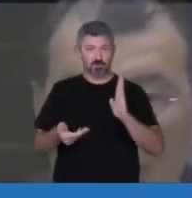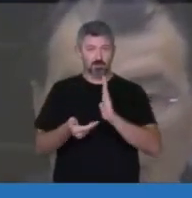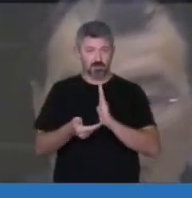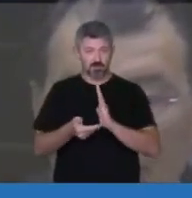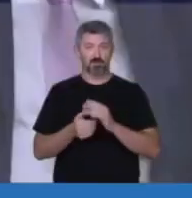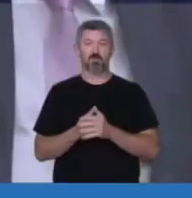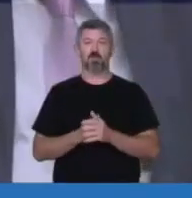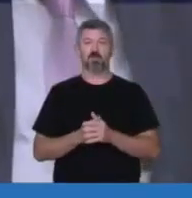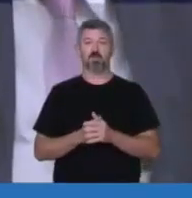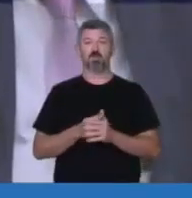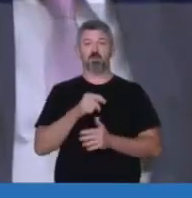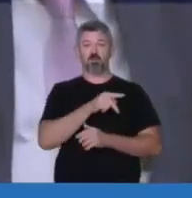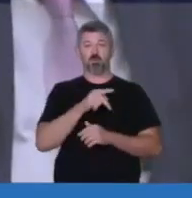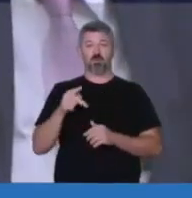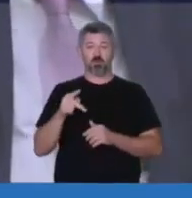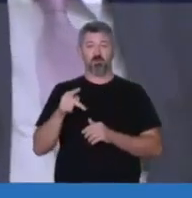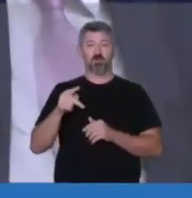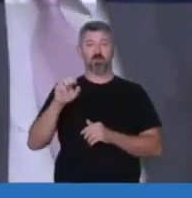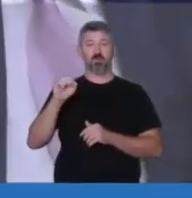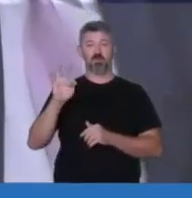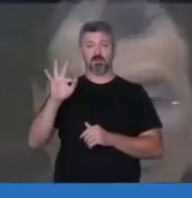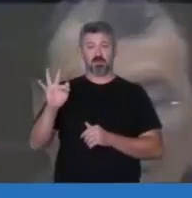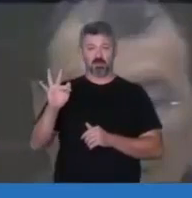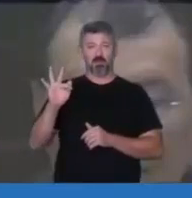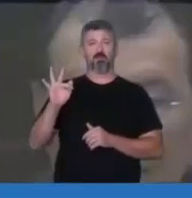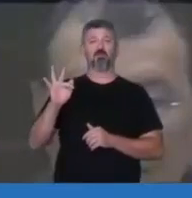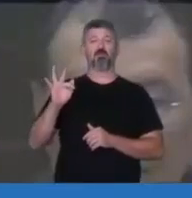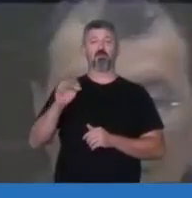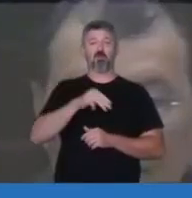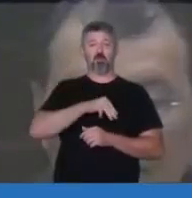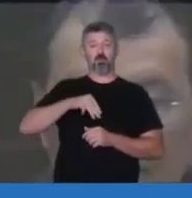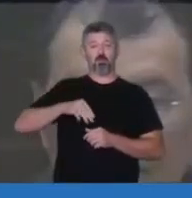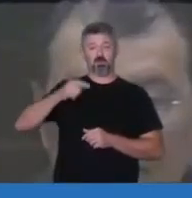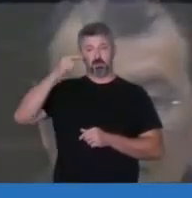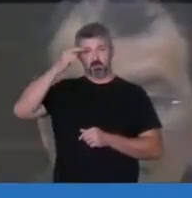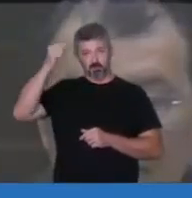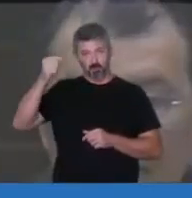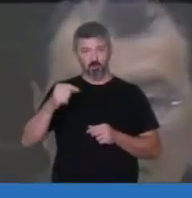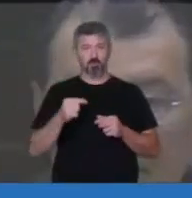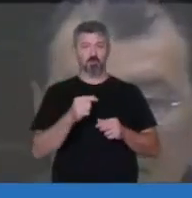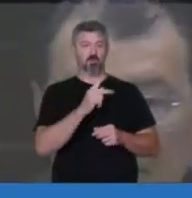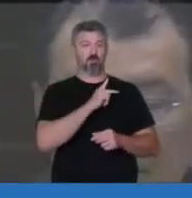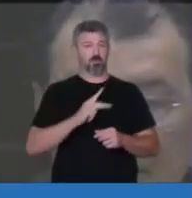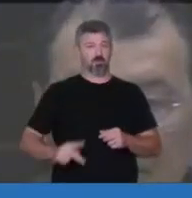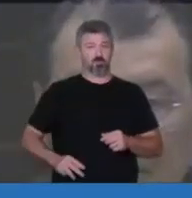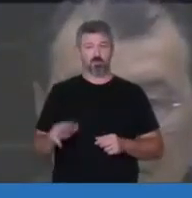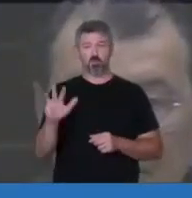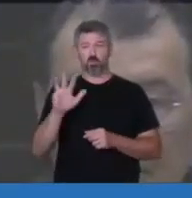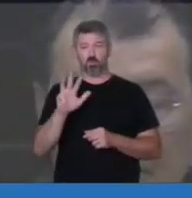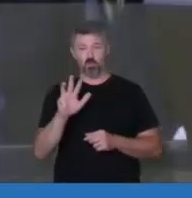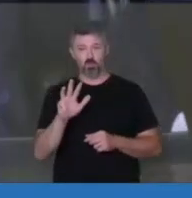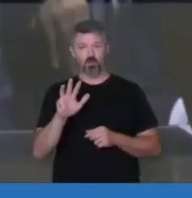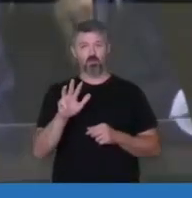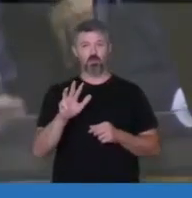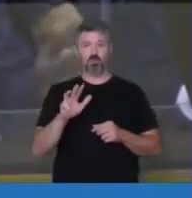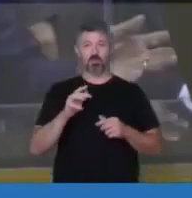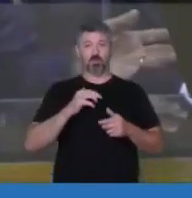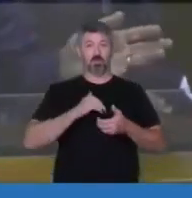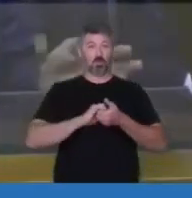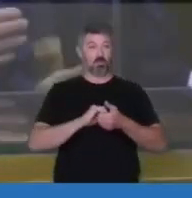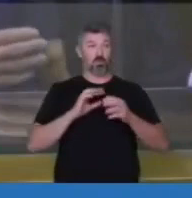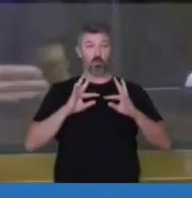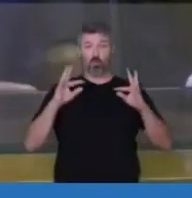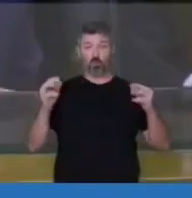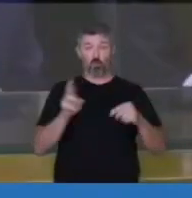próximos anos a transição será muito grande pelo menos 10 mas pelo menos 50 anos para mudar totalmente a cara do